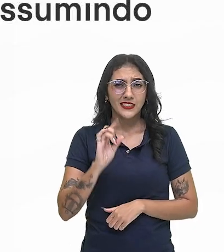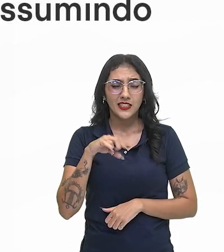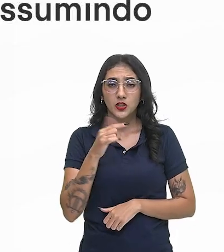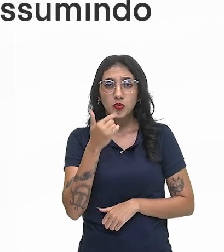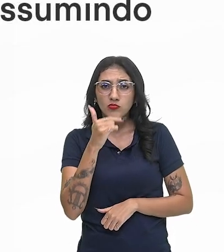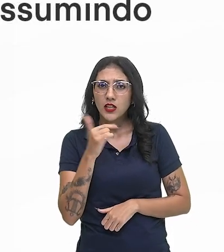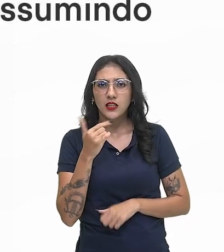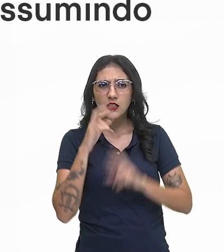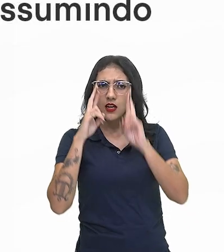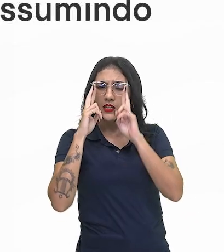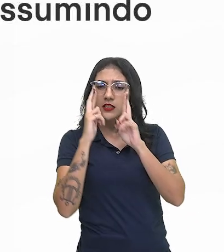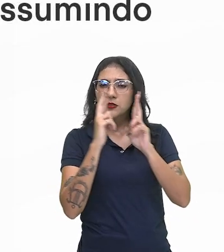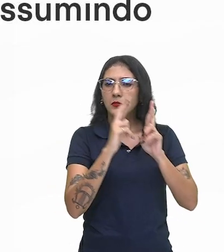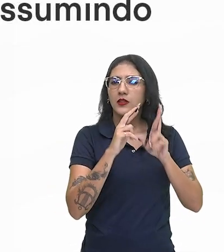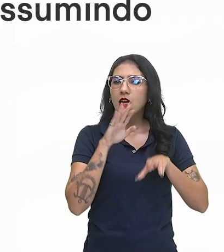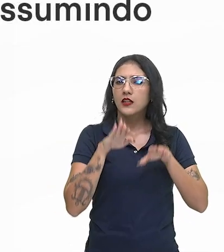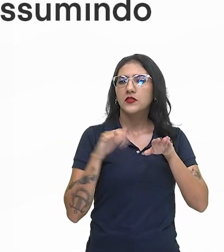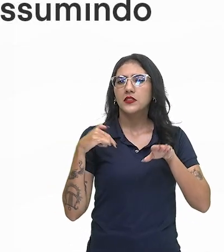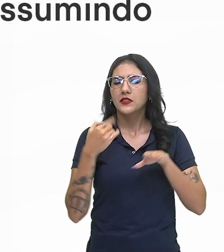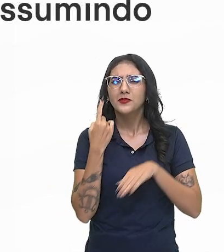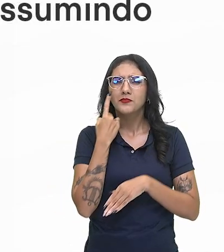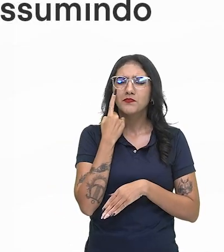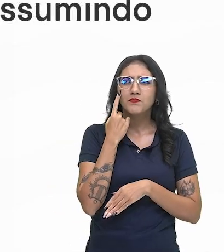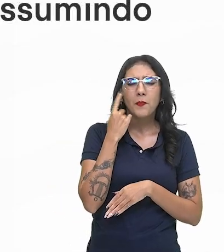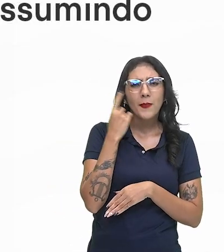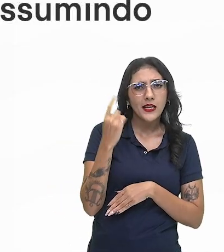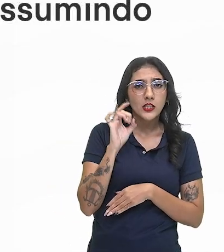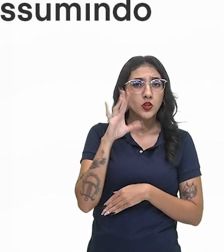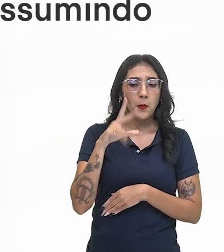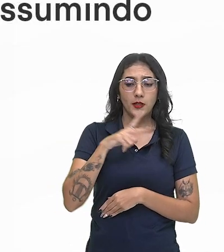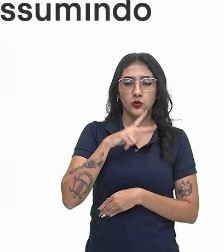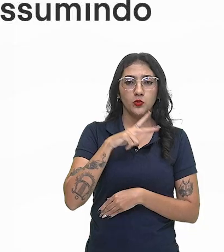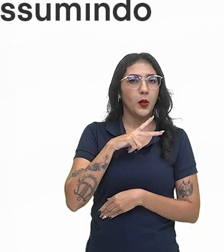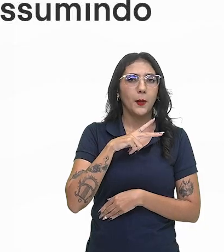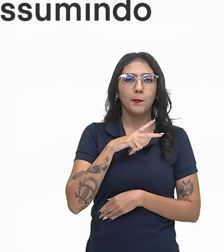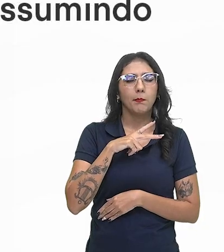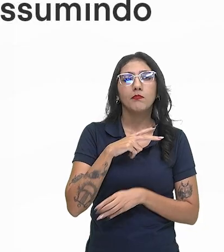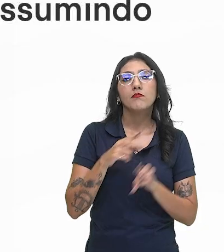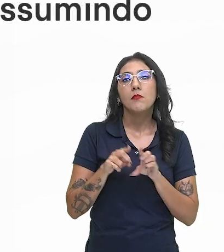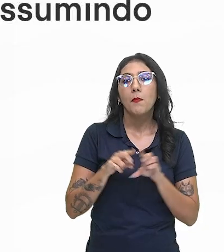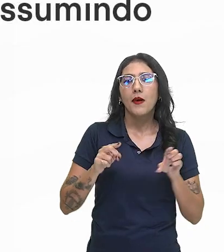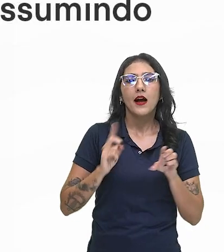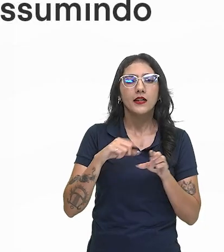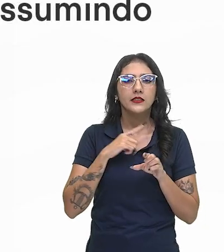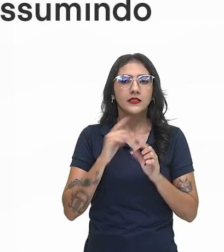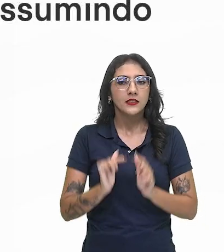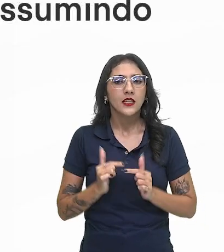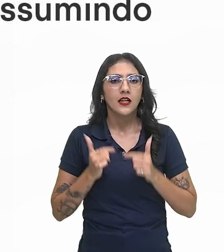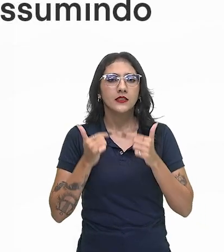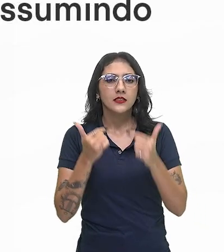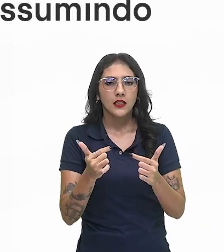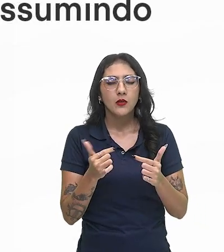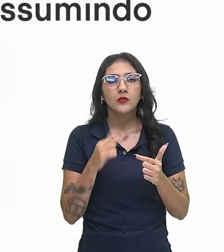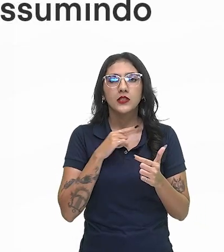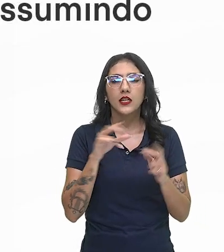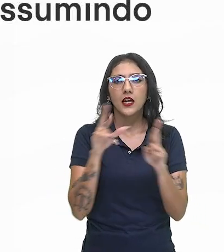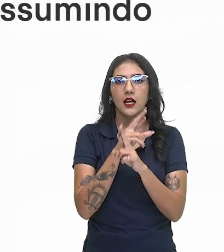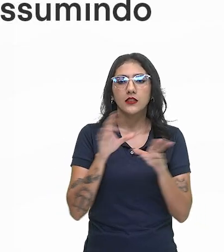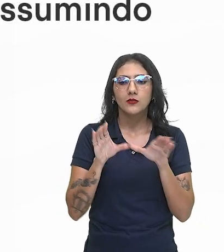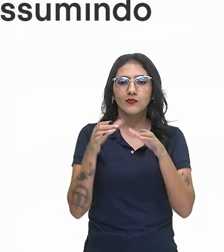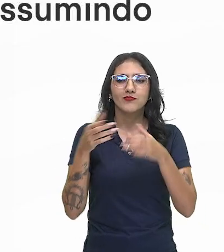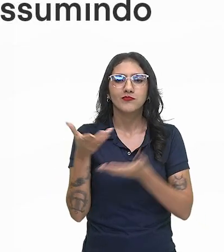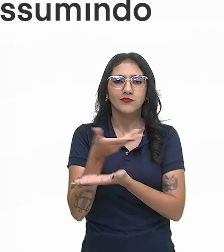a princípio nos parece experiências individuais, na prática vai assumindo um caráter coletivo